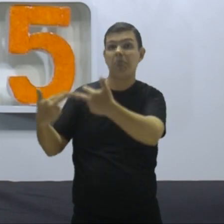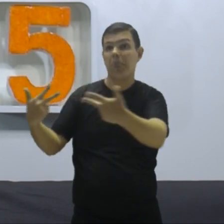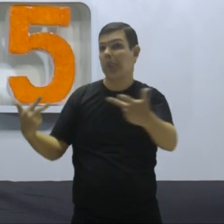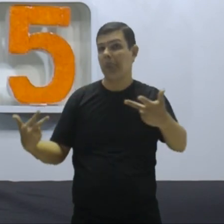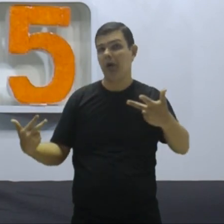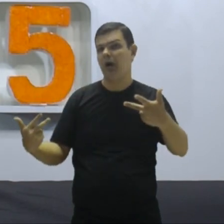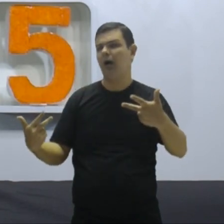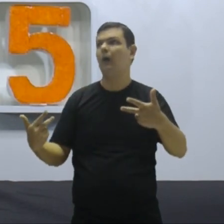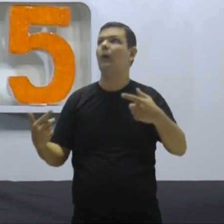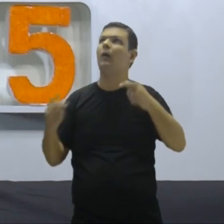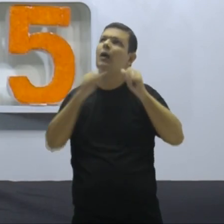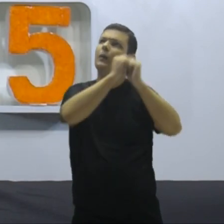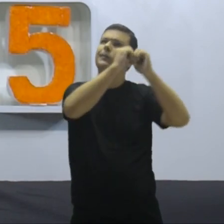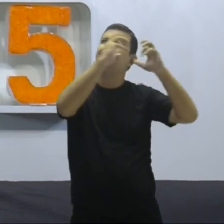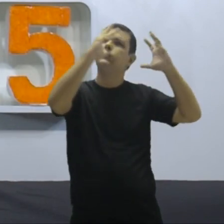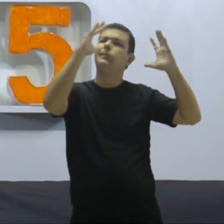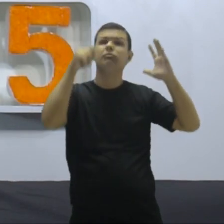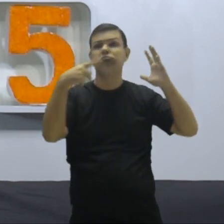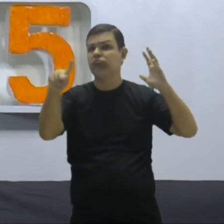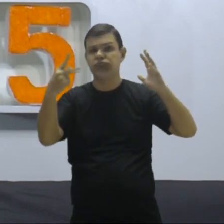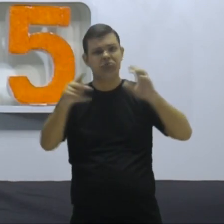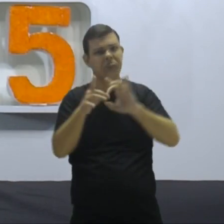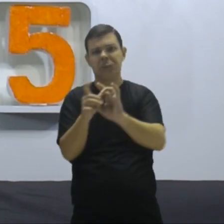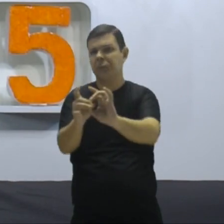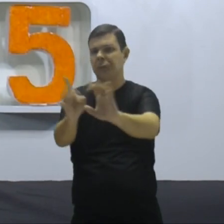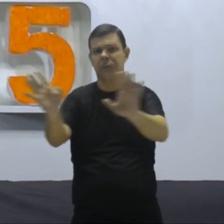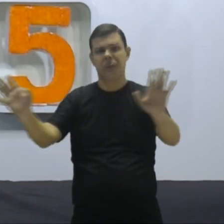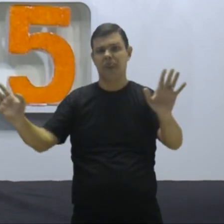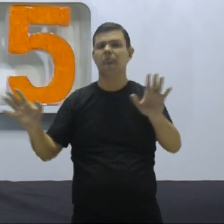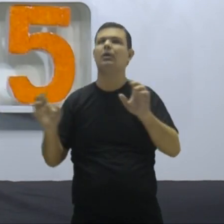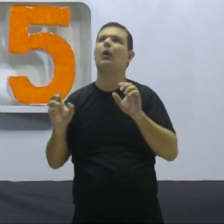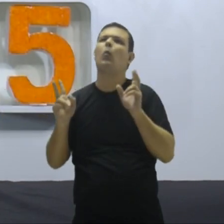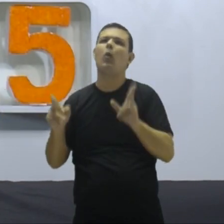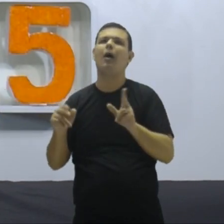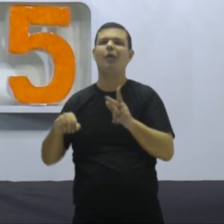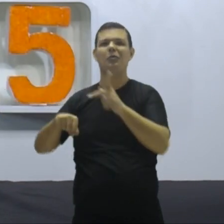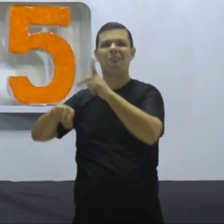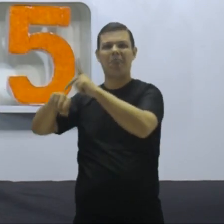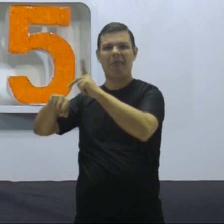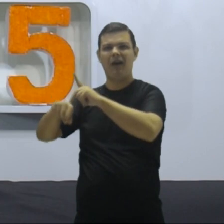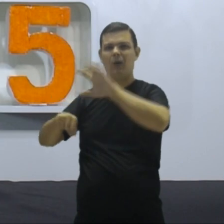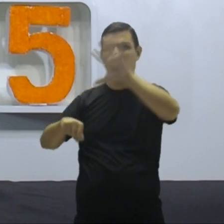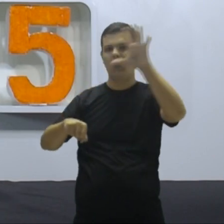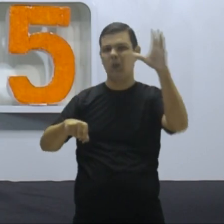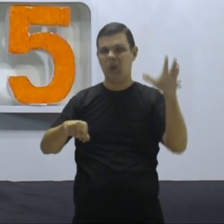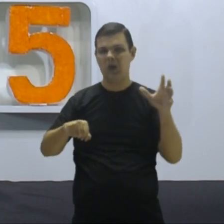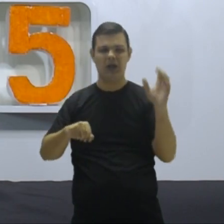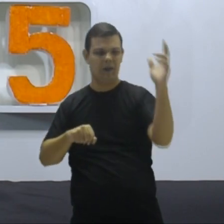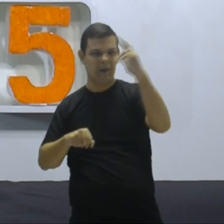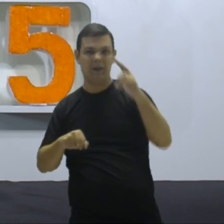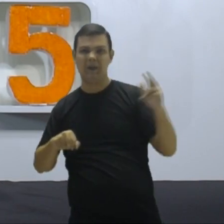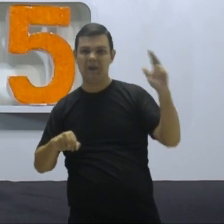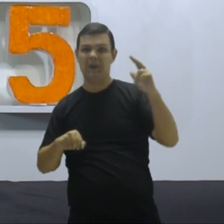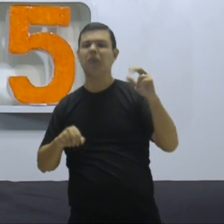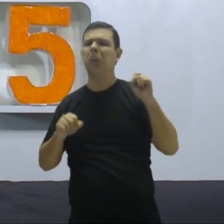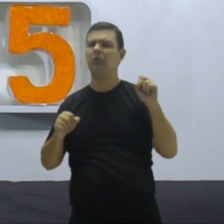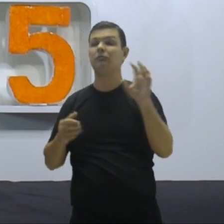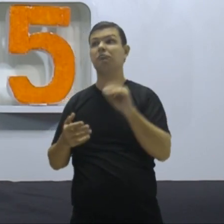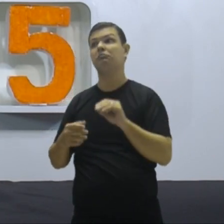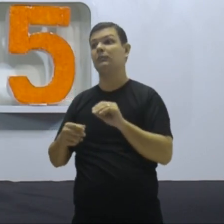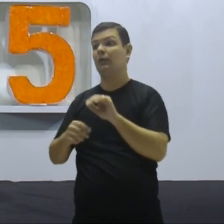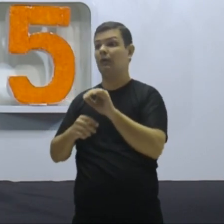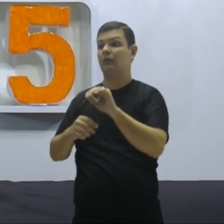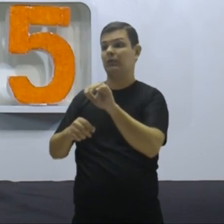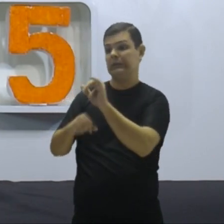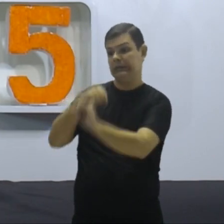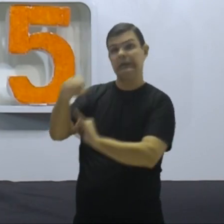venha na mente, que faça como se fosse semelhante a uma pintura rupestre. Você pode pegar outros exemplos na internet, né,